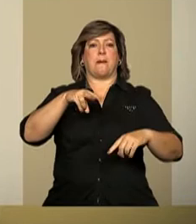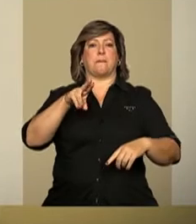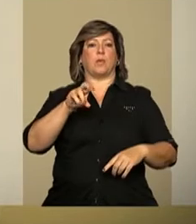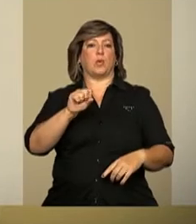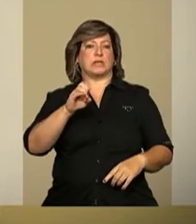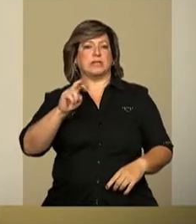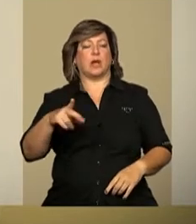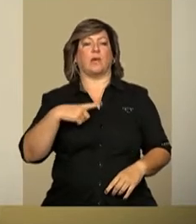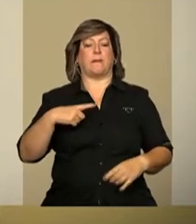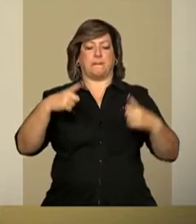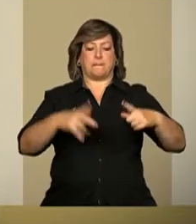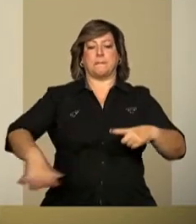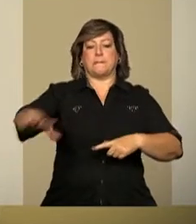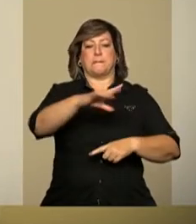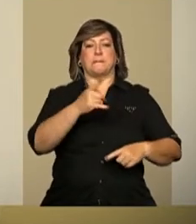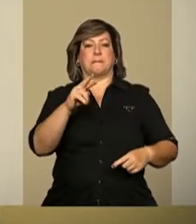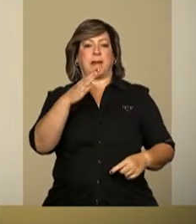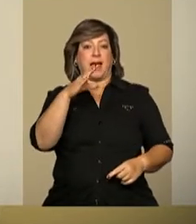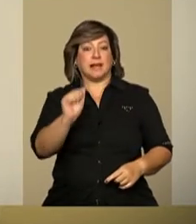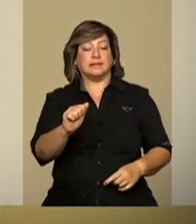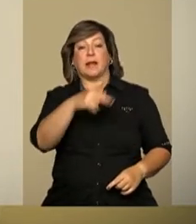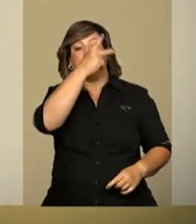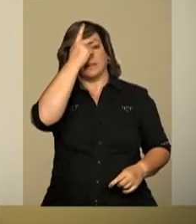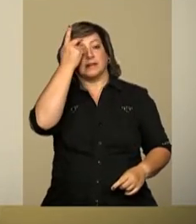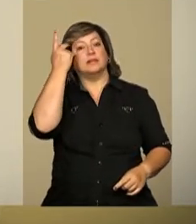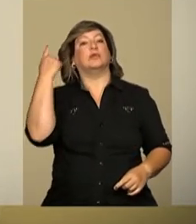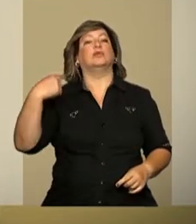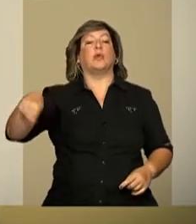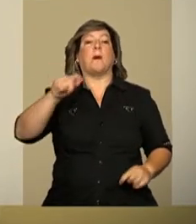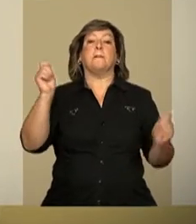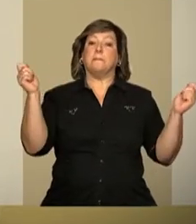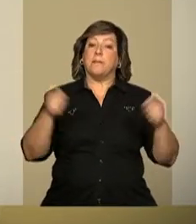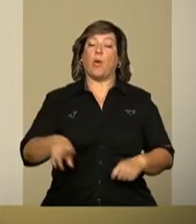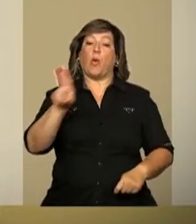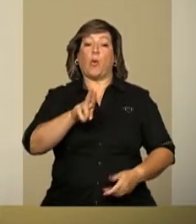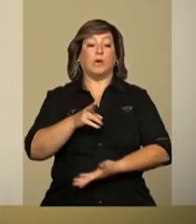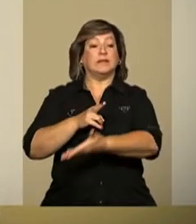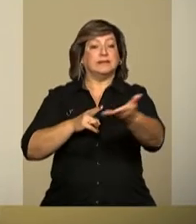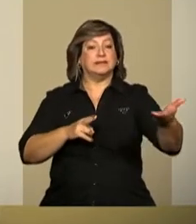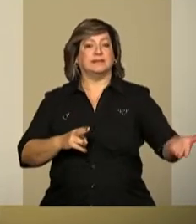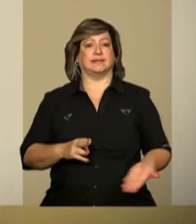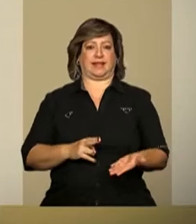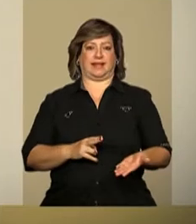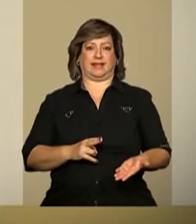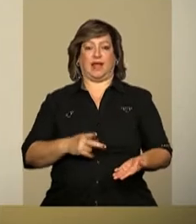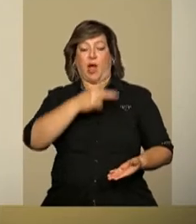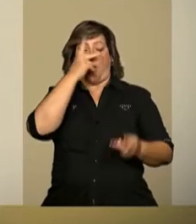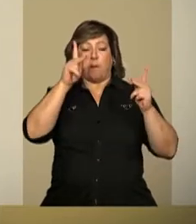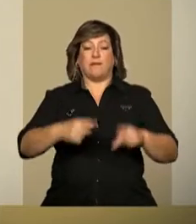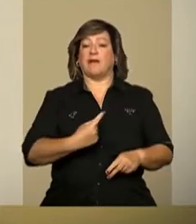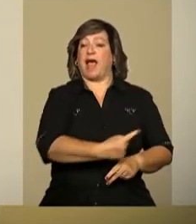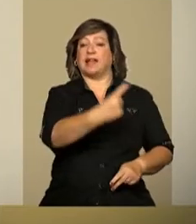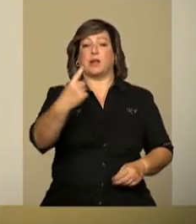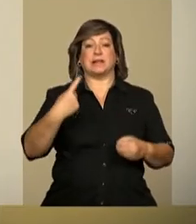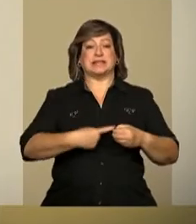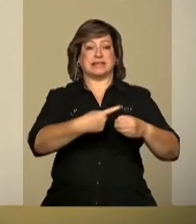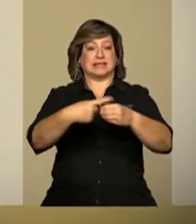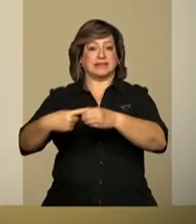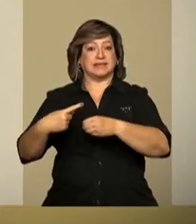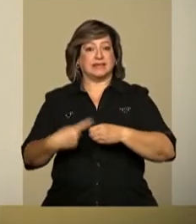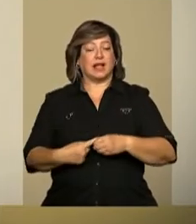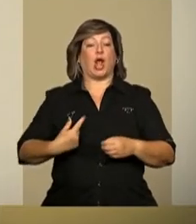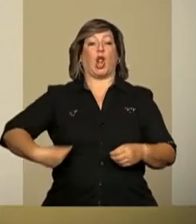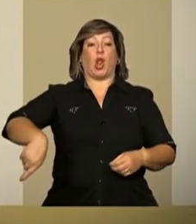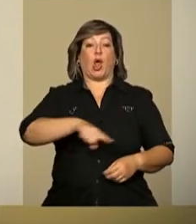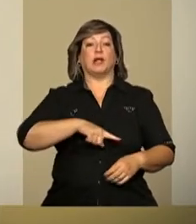praças são para que as pessoas possam utilizá-los possam usufruírem deles são para o povo de cada uma das cidad são para o povo